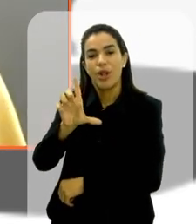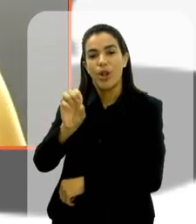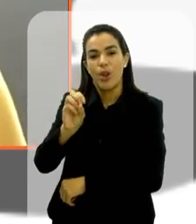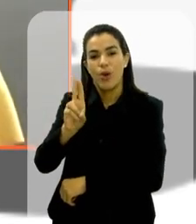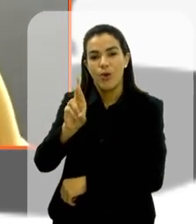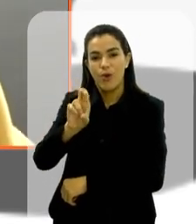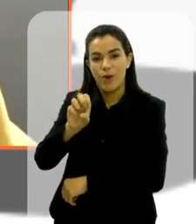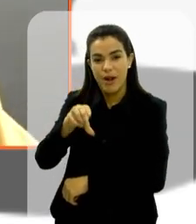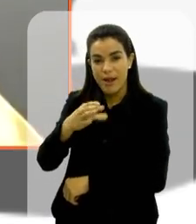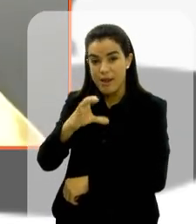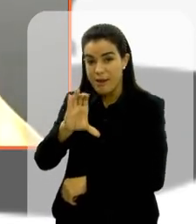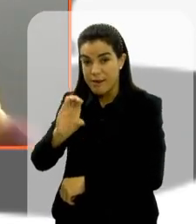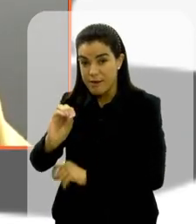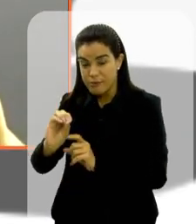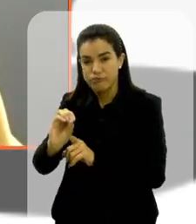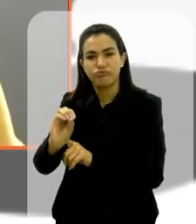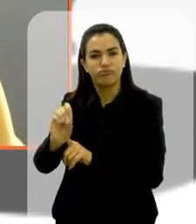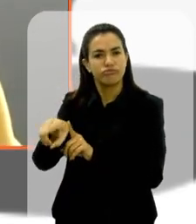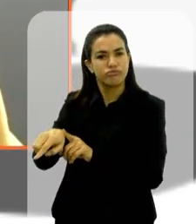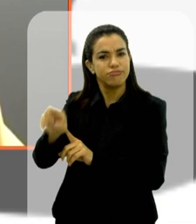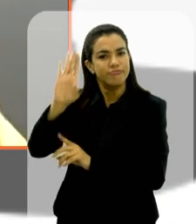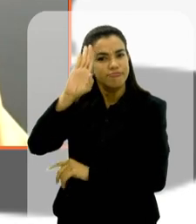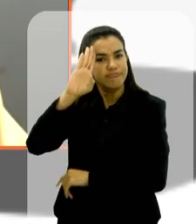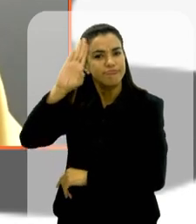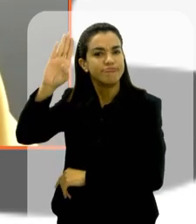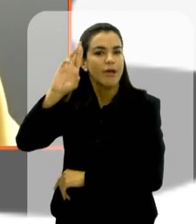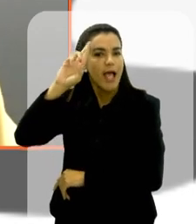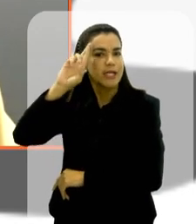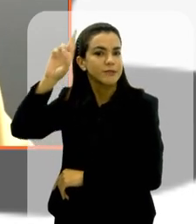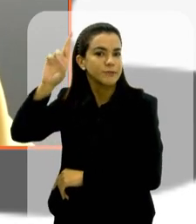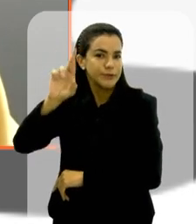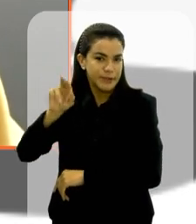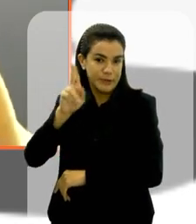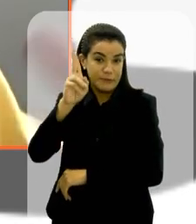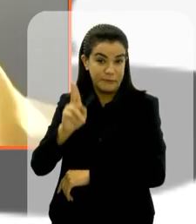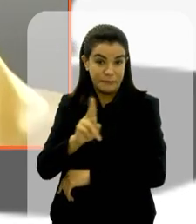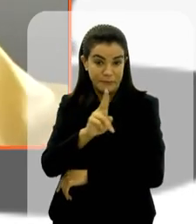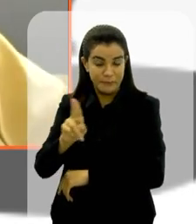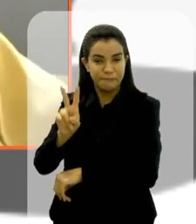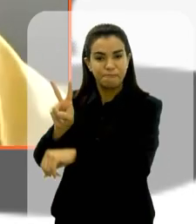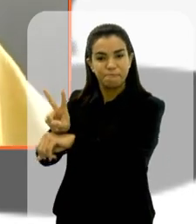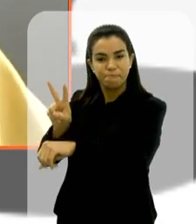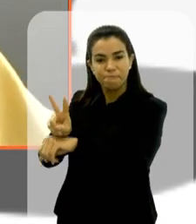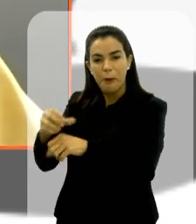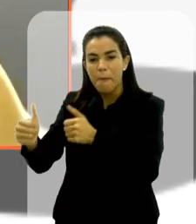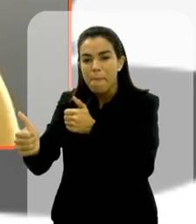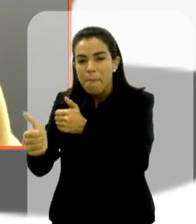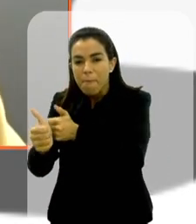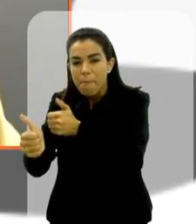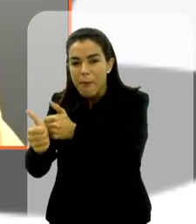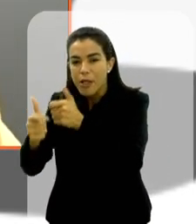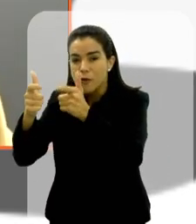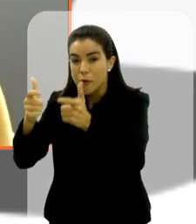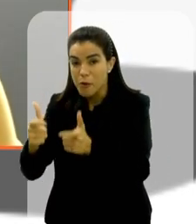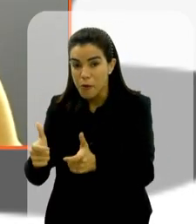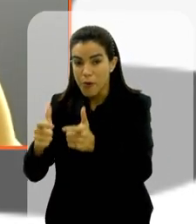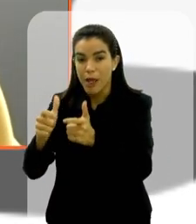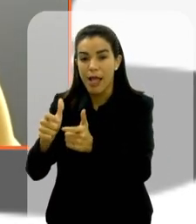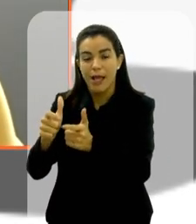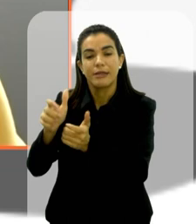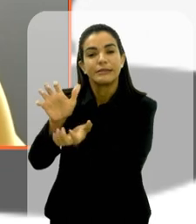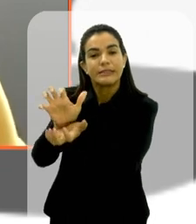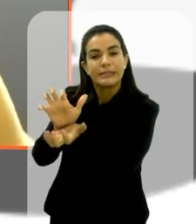provincial dos padres da época, né? E eles foram alojados perto de uma localidade chamada Santa